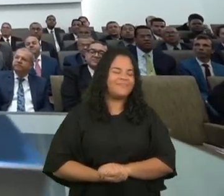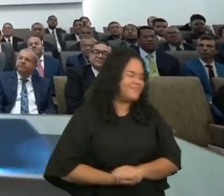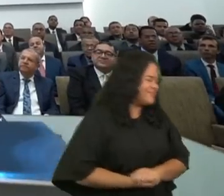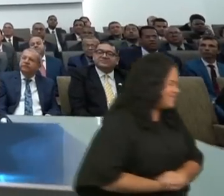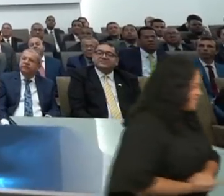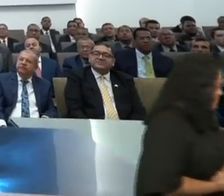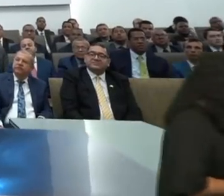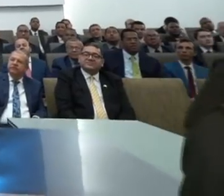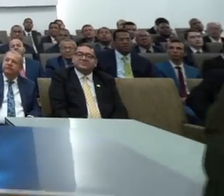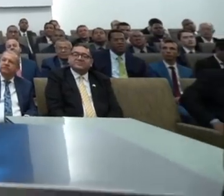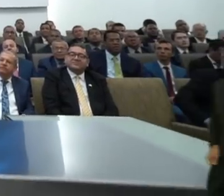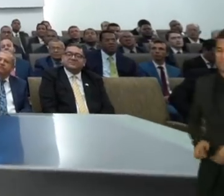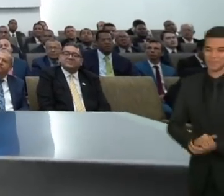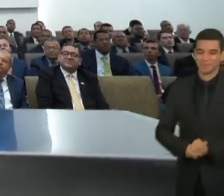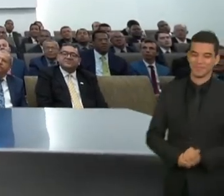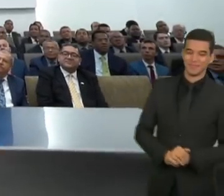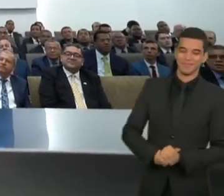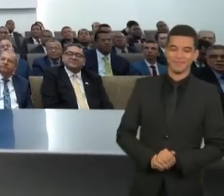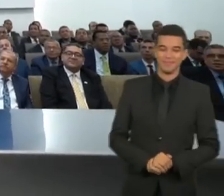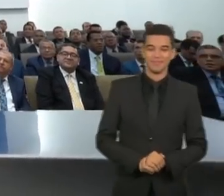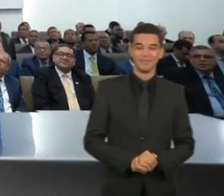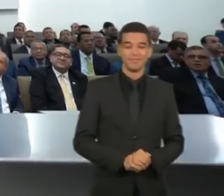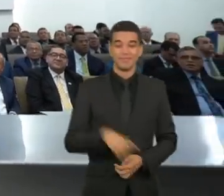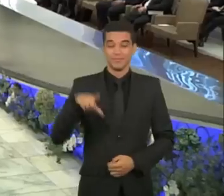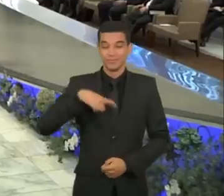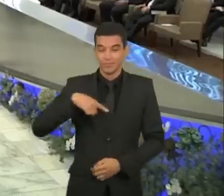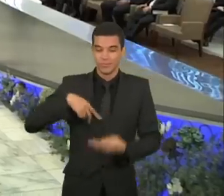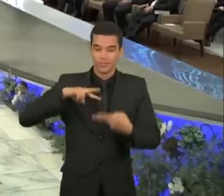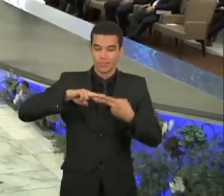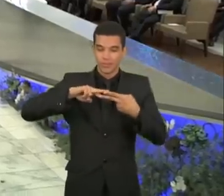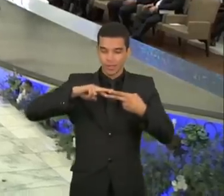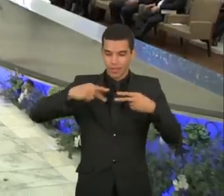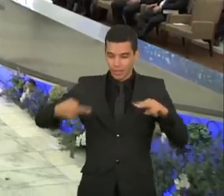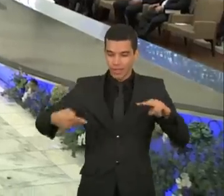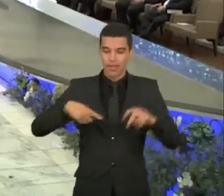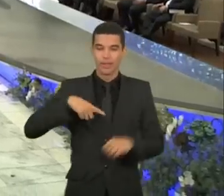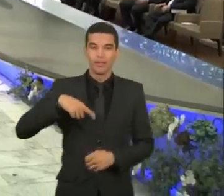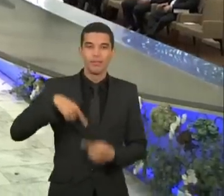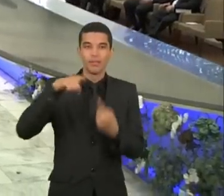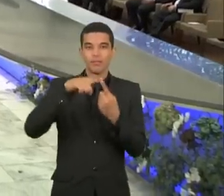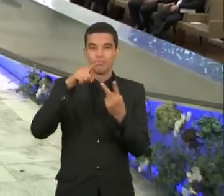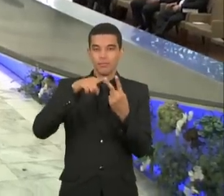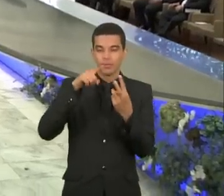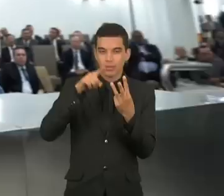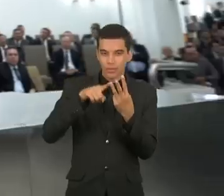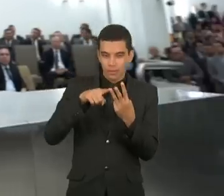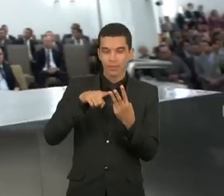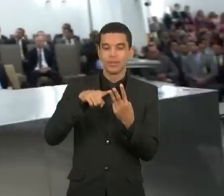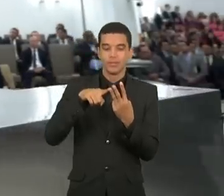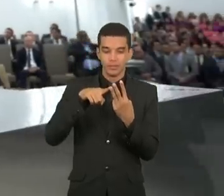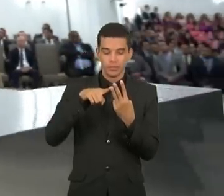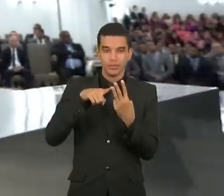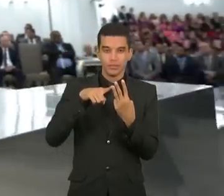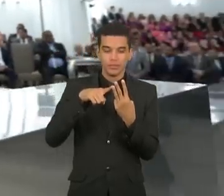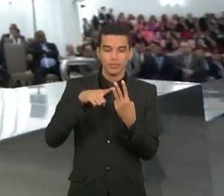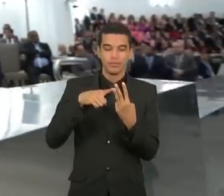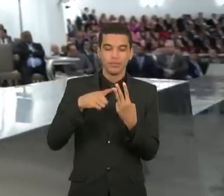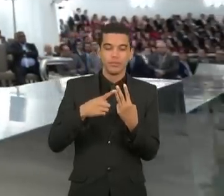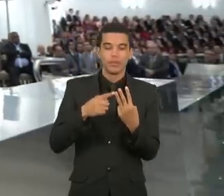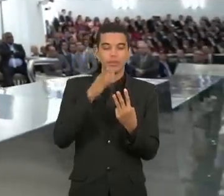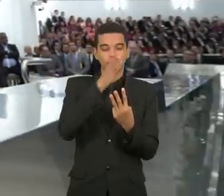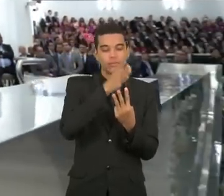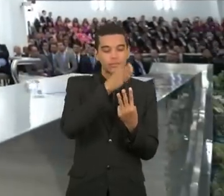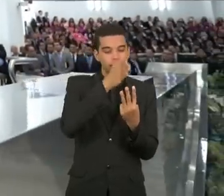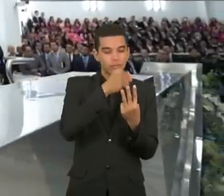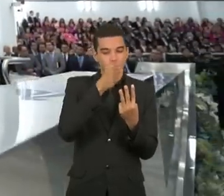Timina. Timina. Passa à frente a imagem. Citosina. Citosina. Iguan. Essas sequências são